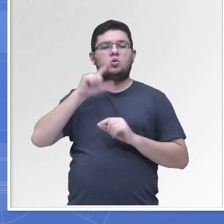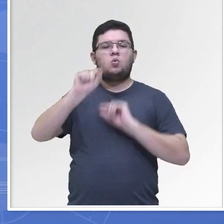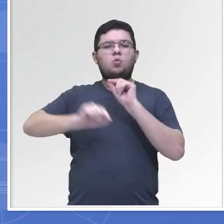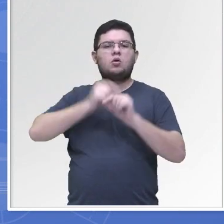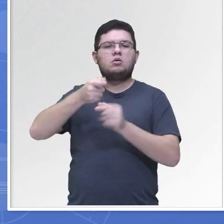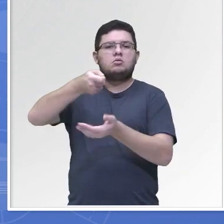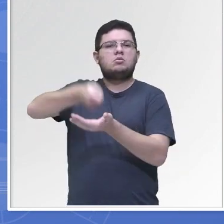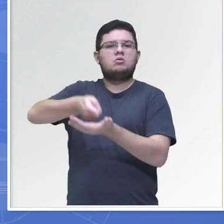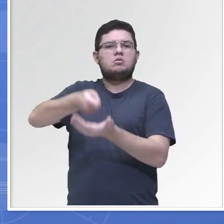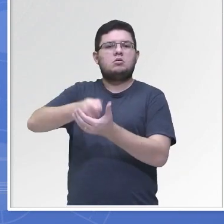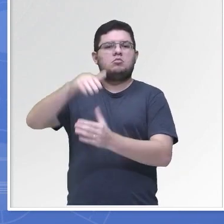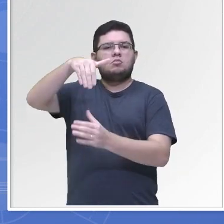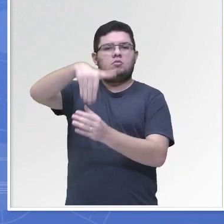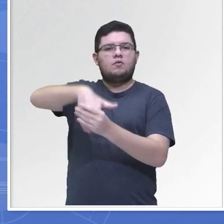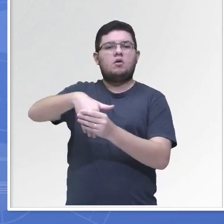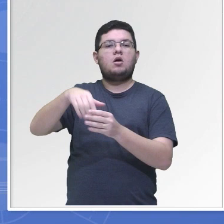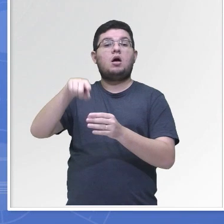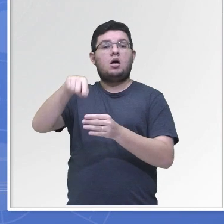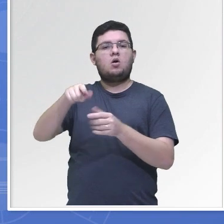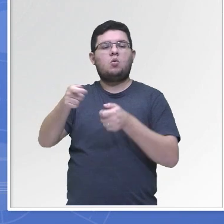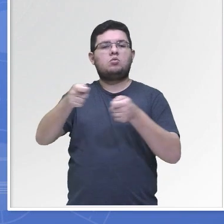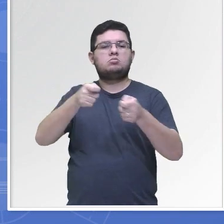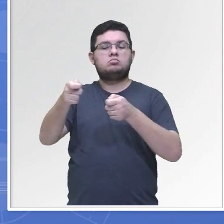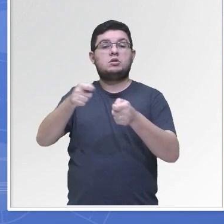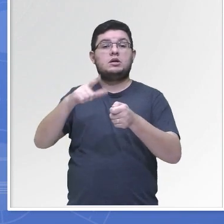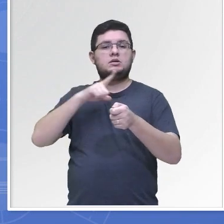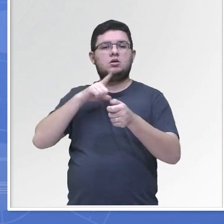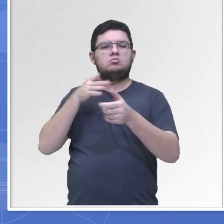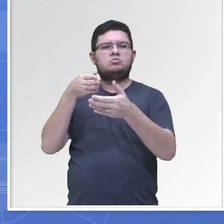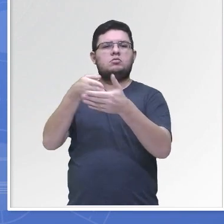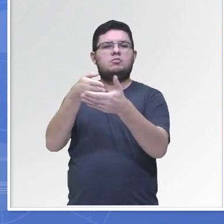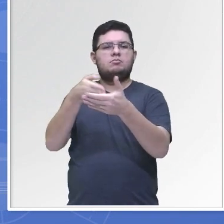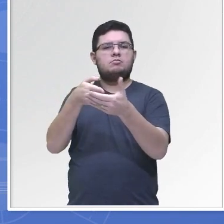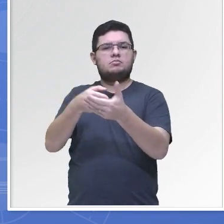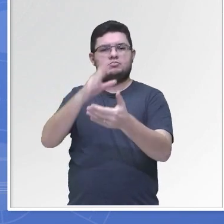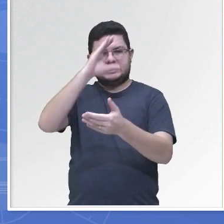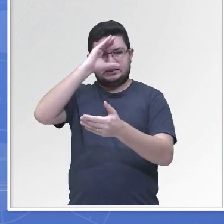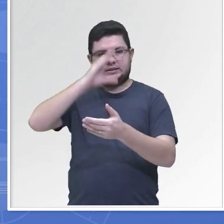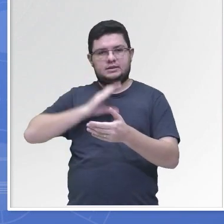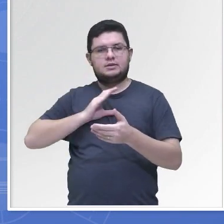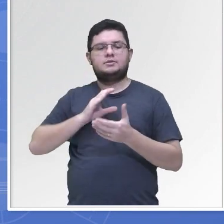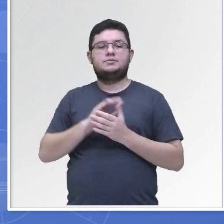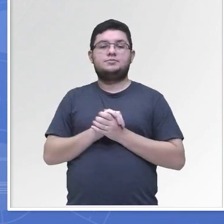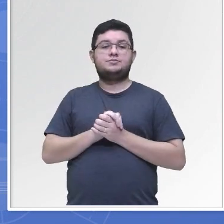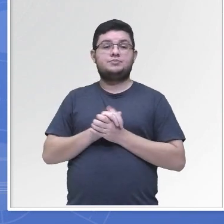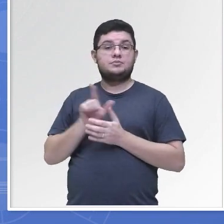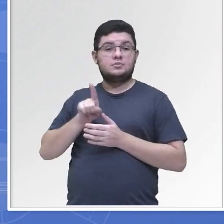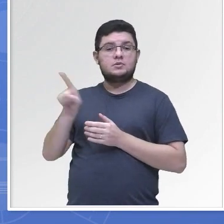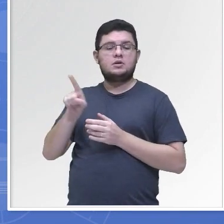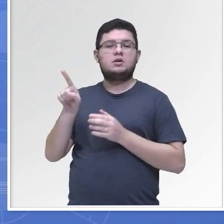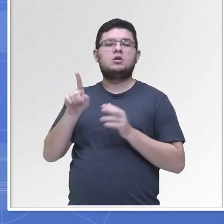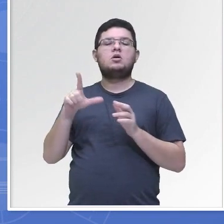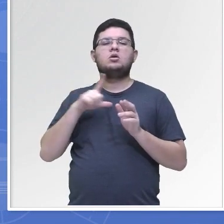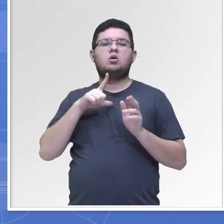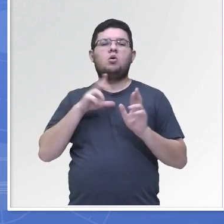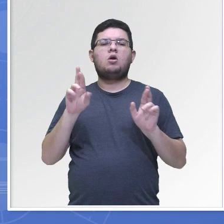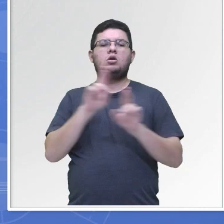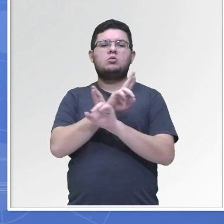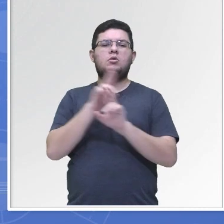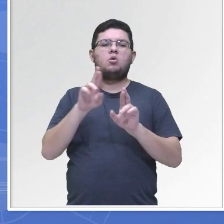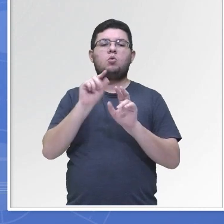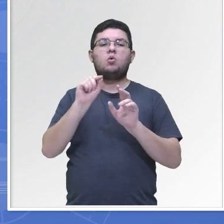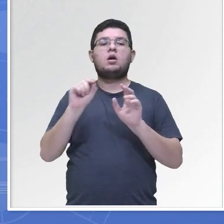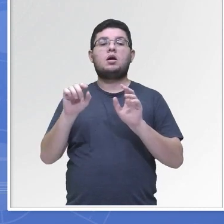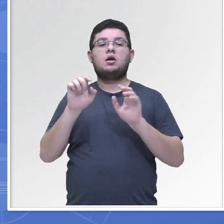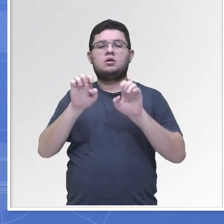portanto, o exercício da cidadania. Nesse período, esta prática estava vinculada a uma estrutura social. Então, vamos às